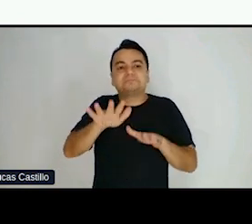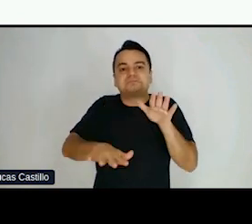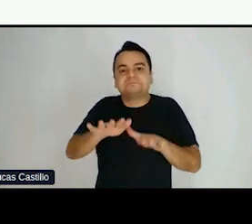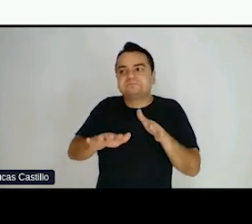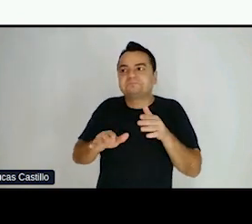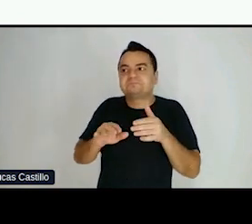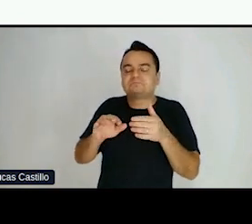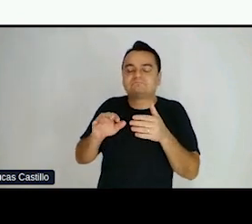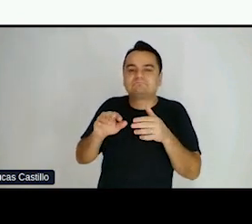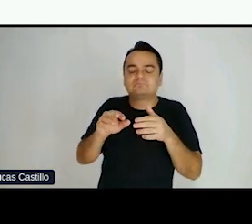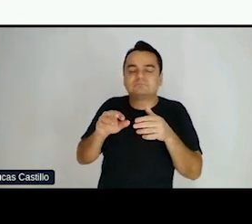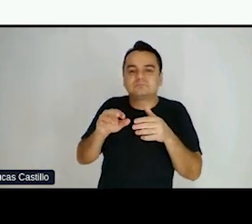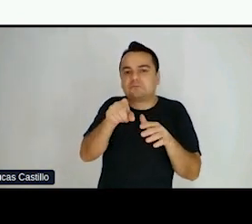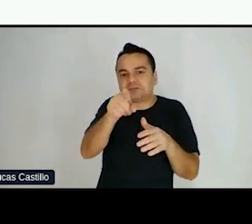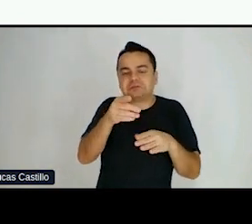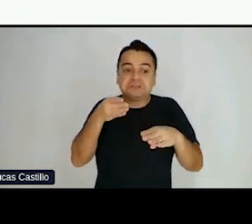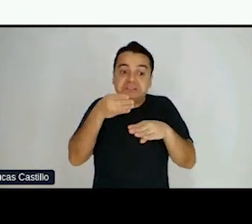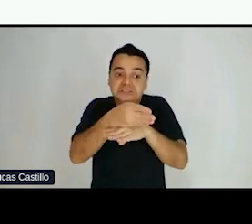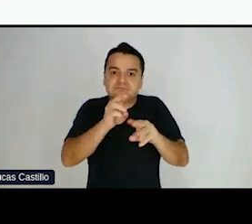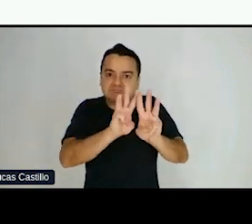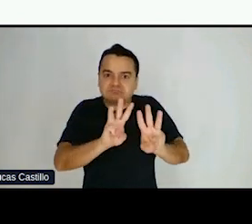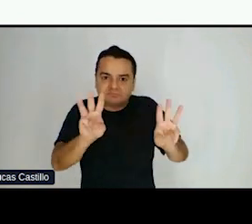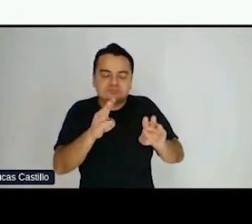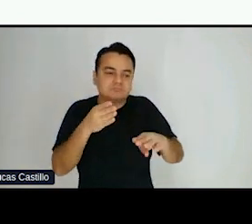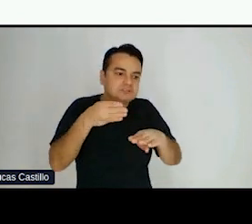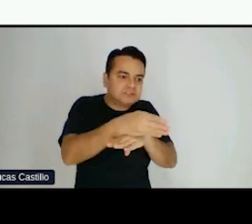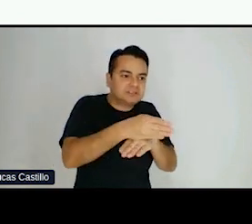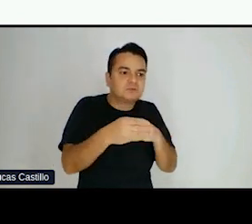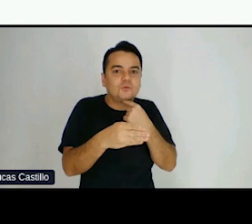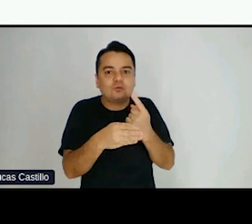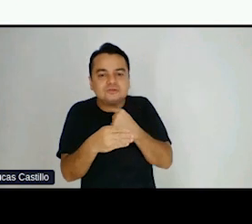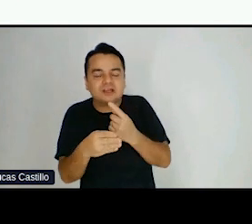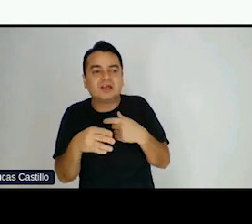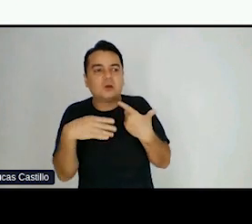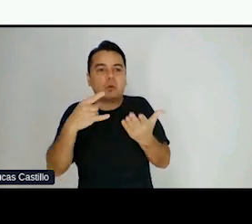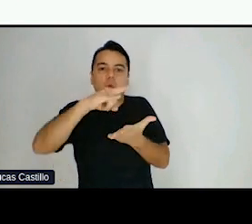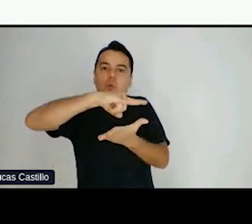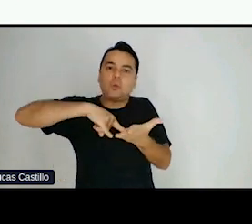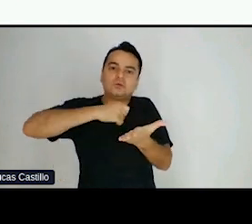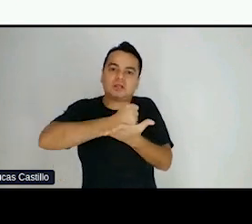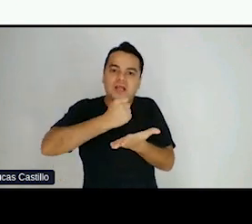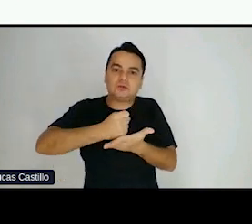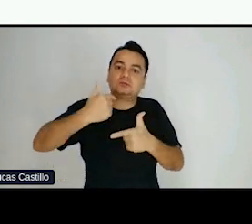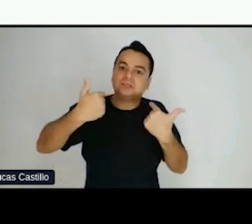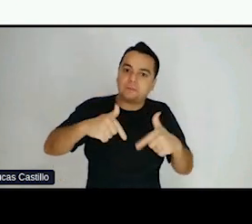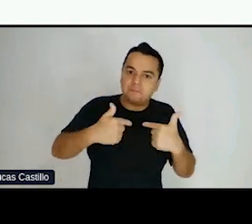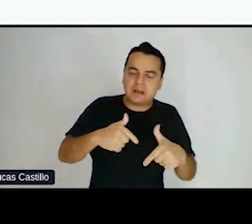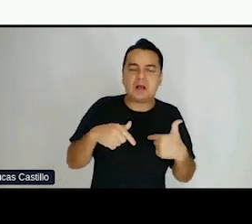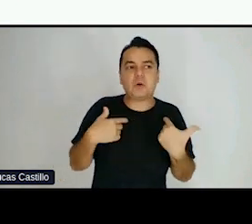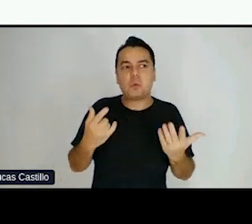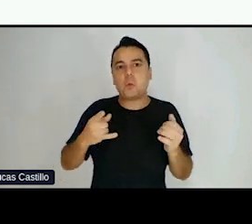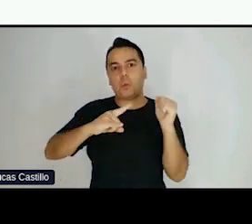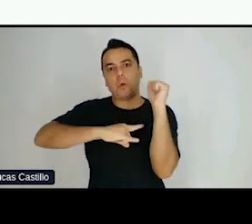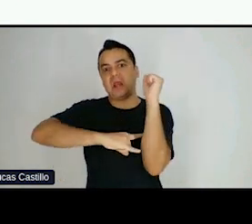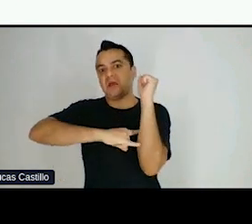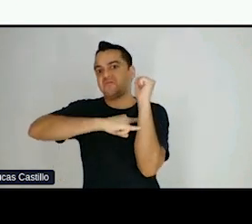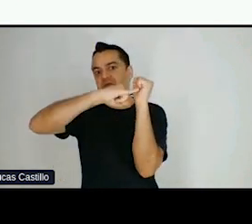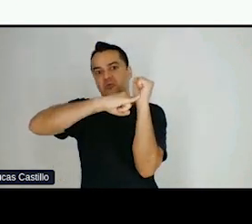está acessível no nosso processo, contratos de trabalho, então, desde os